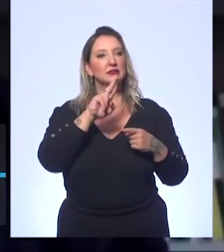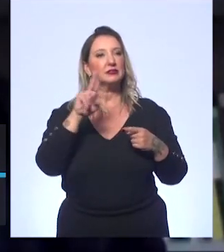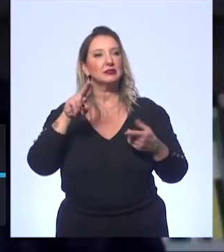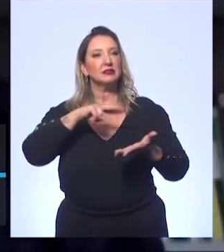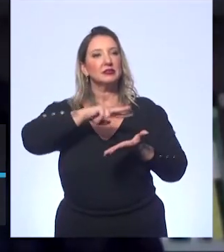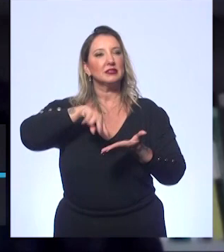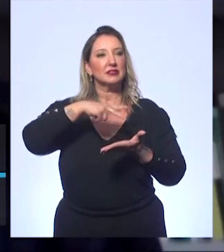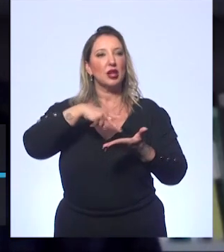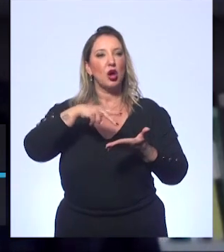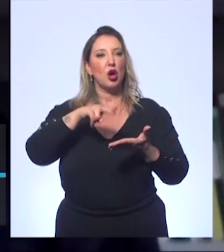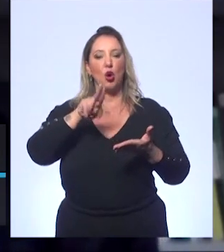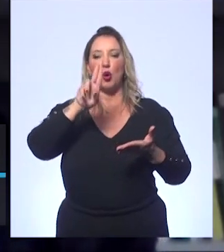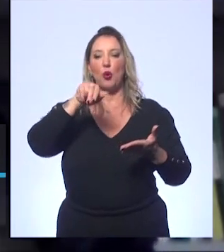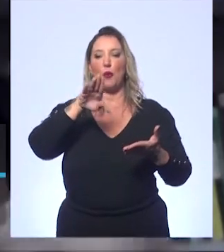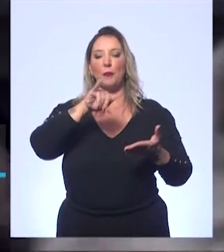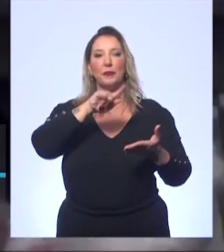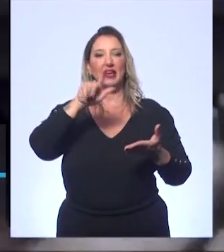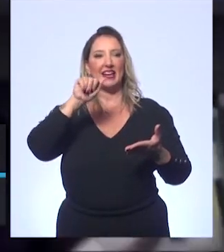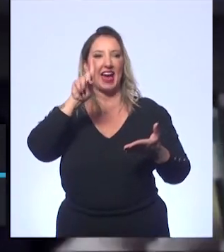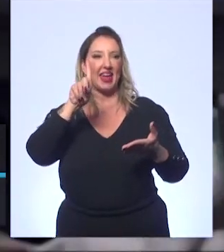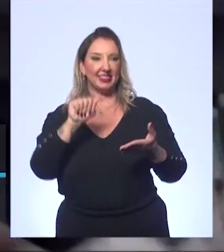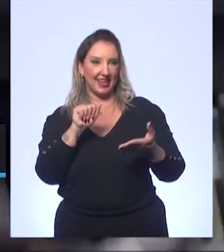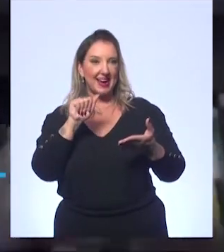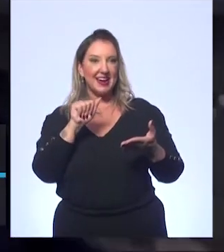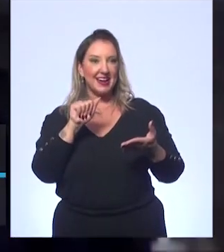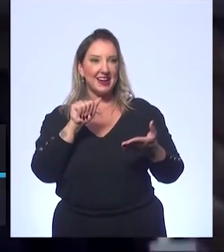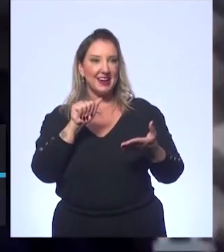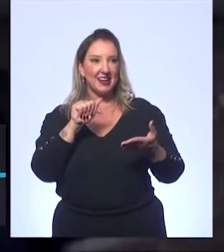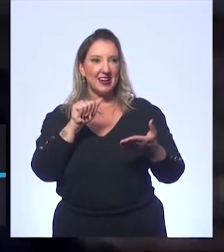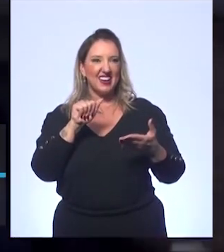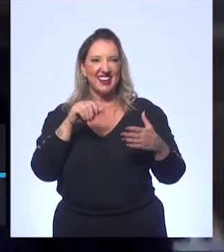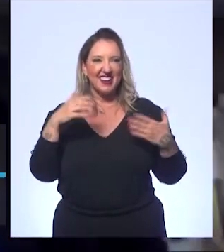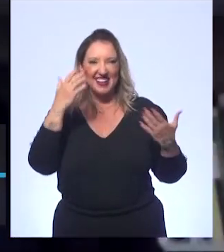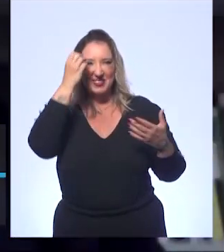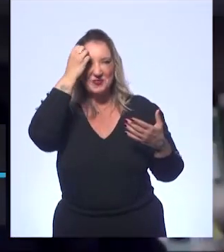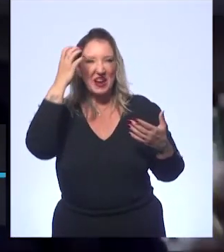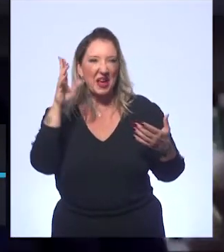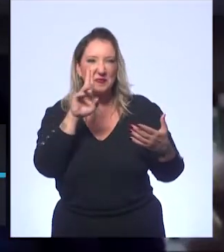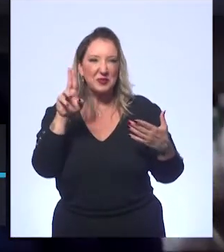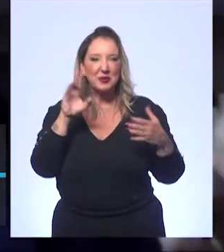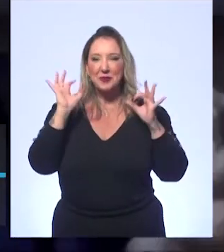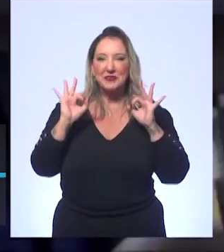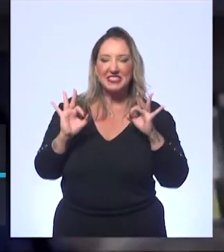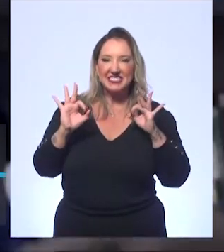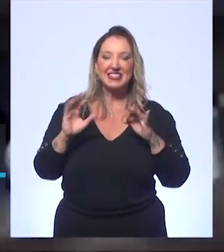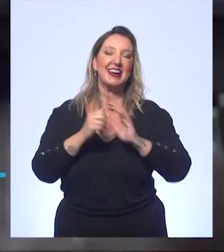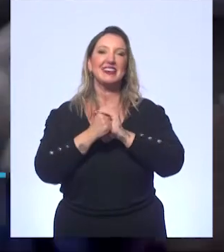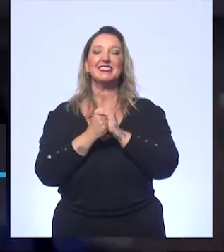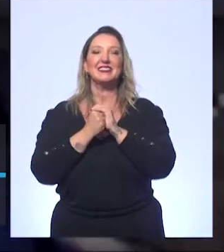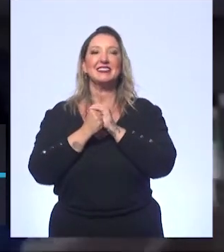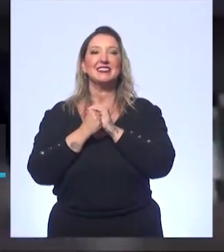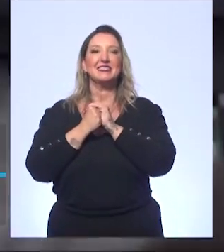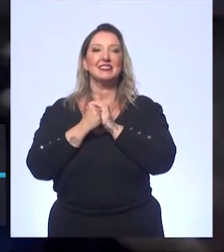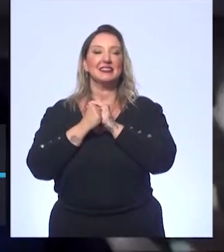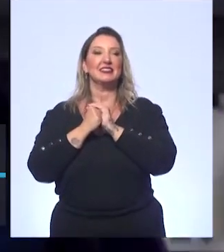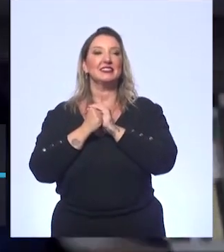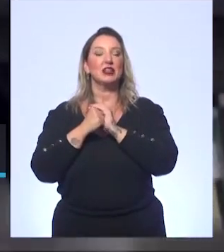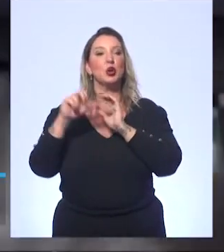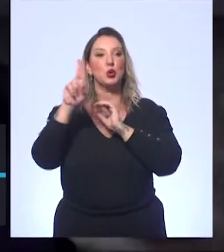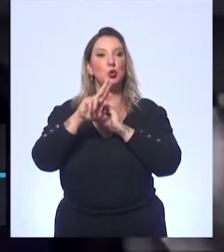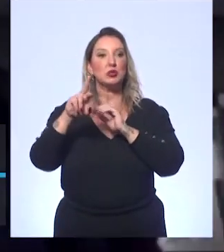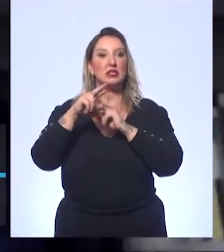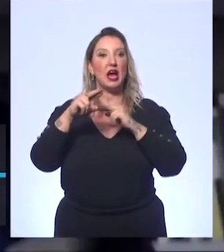dança da umbigada, já não me lembro, mas é por aí, né? Uma coisa assim da umbigada, que se exalta os